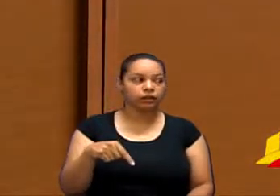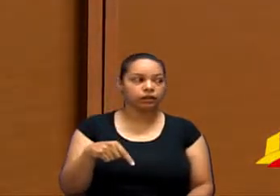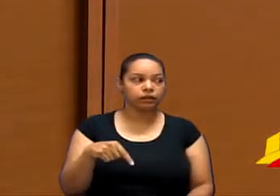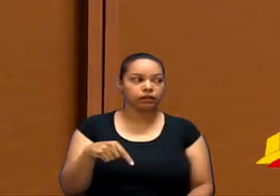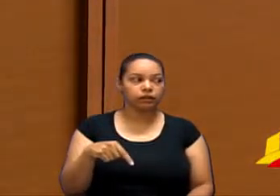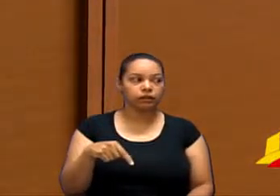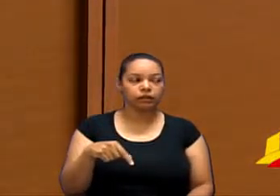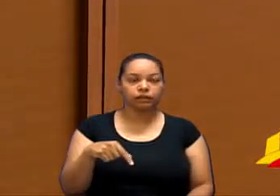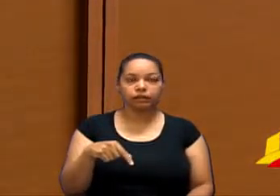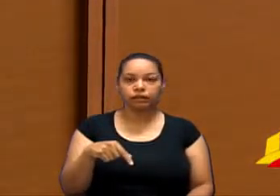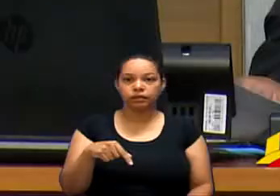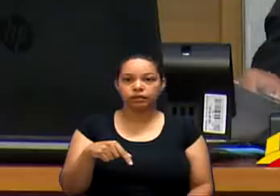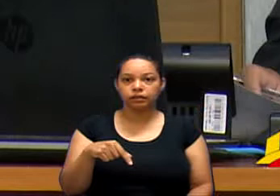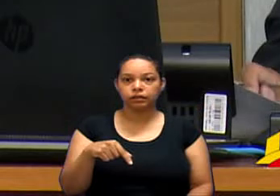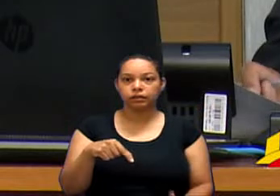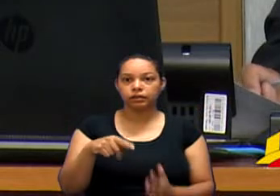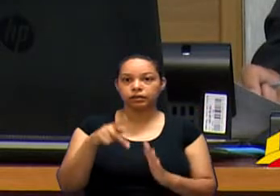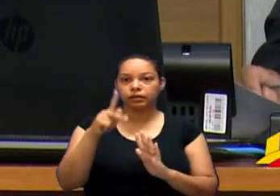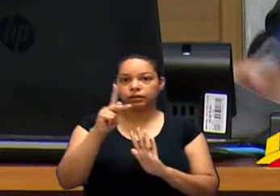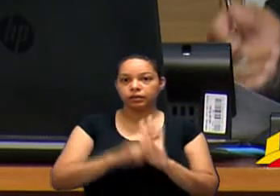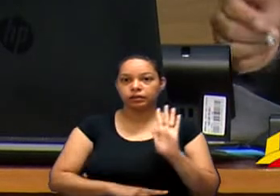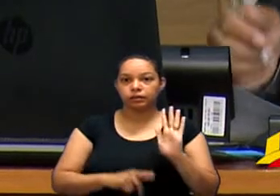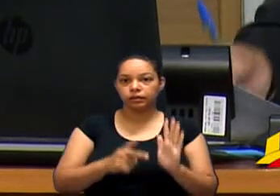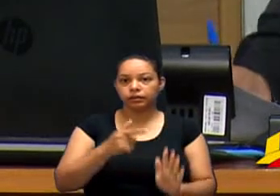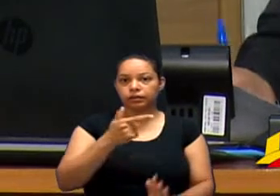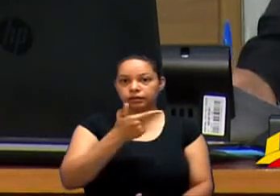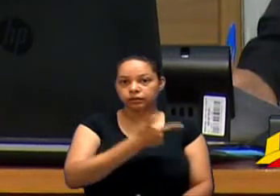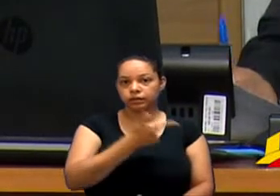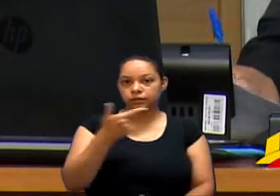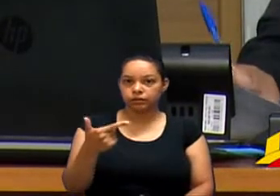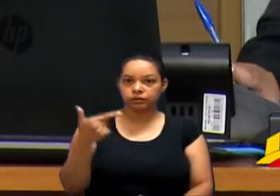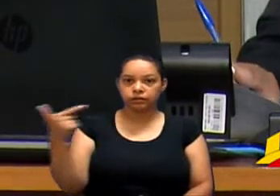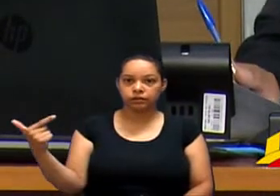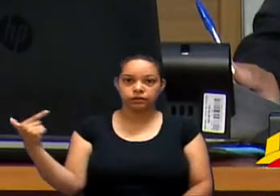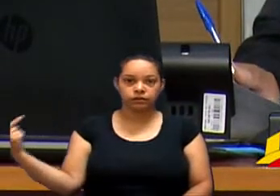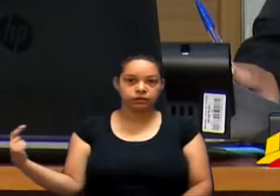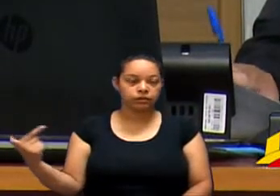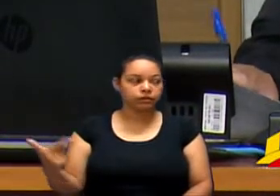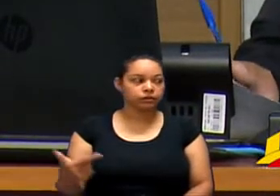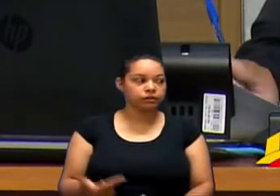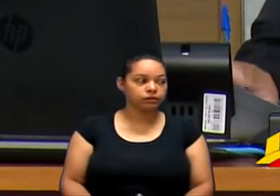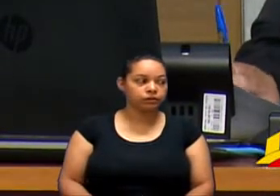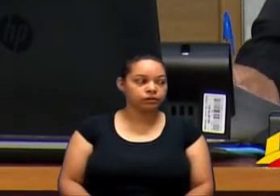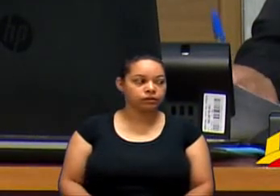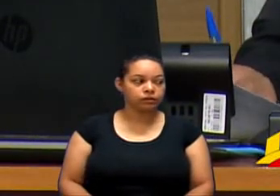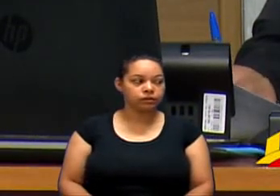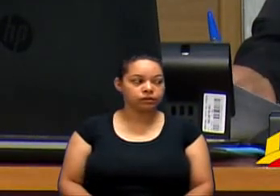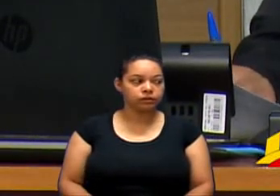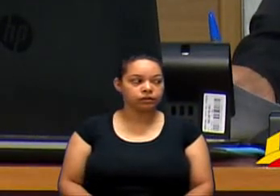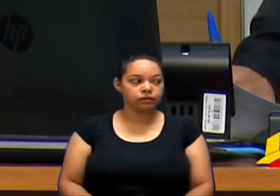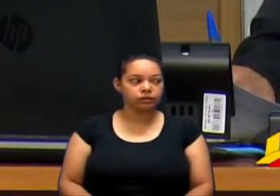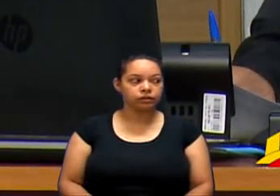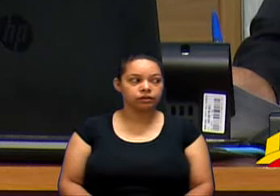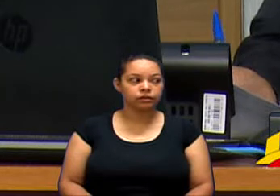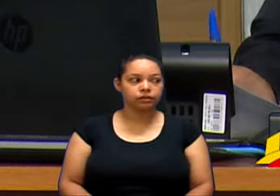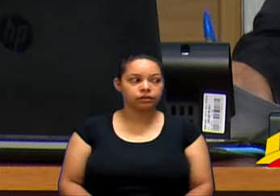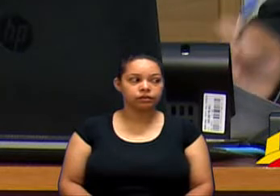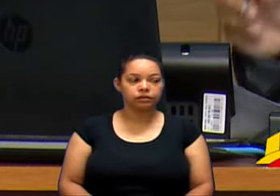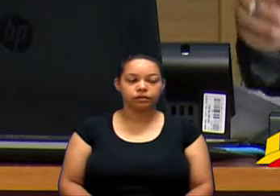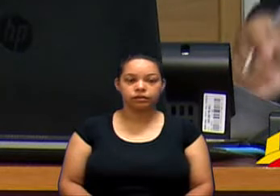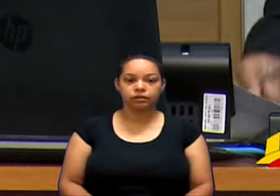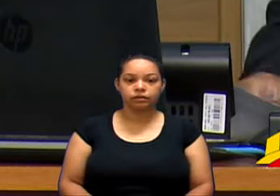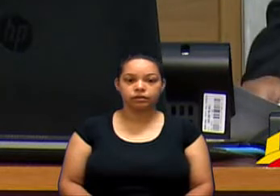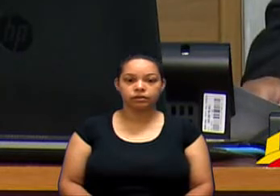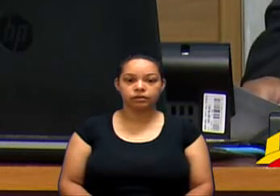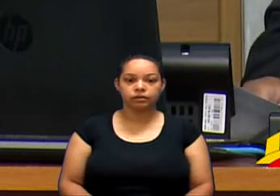projeto de resolução 22 22 da mesa da câmara exposição do controle interno e da outros previdência